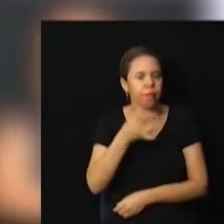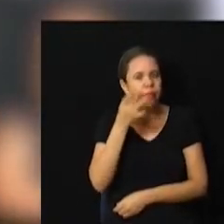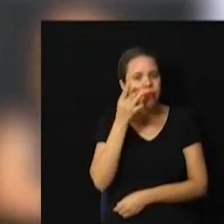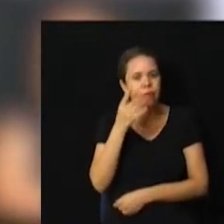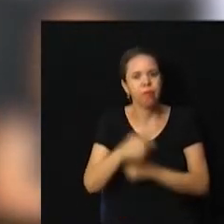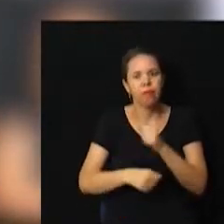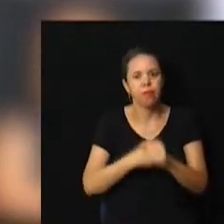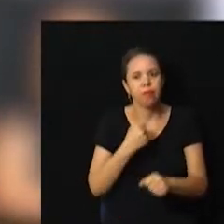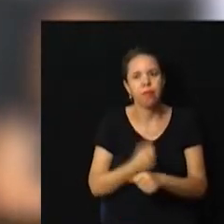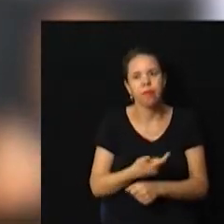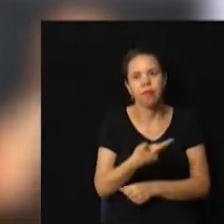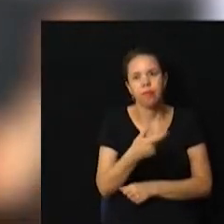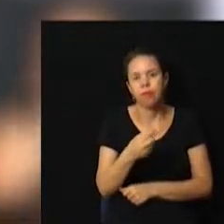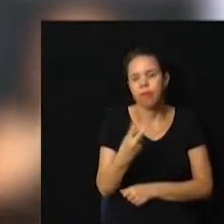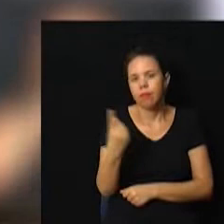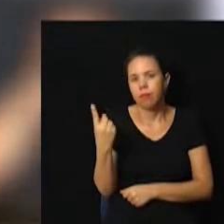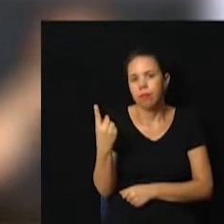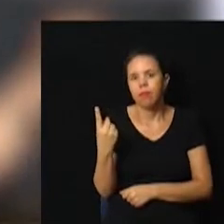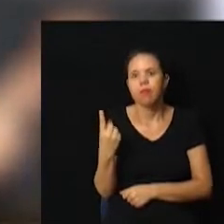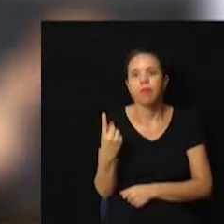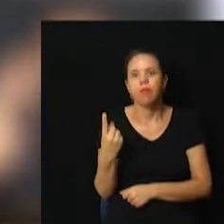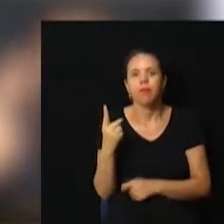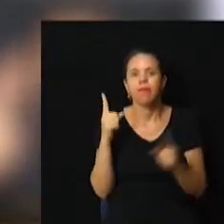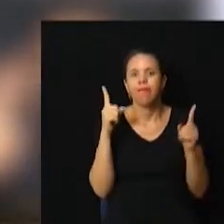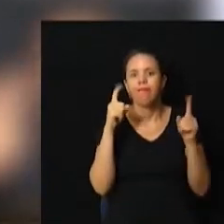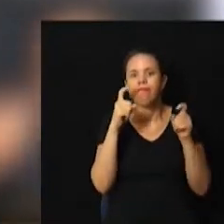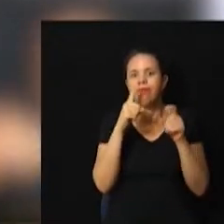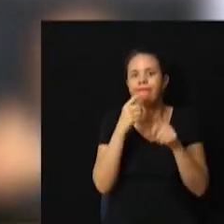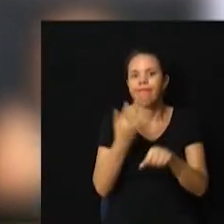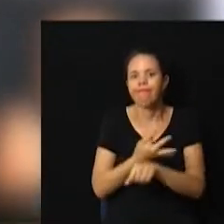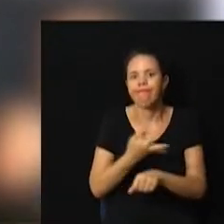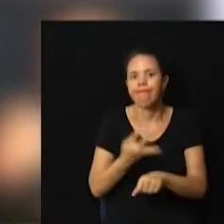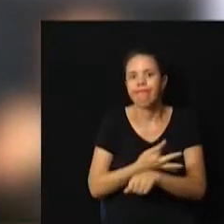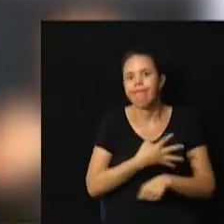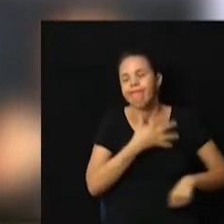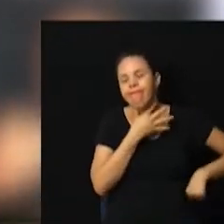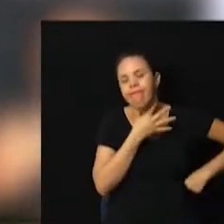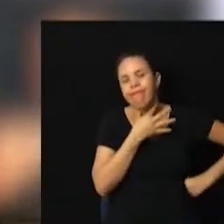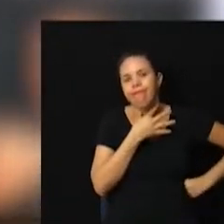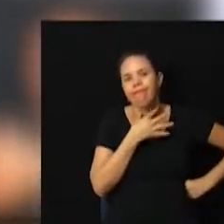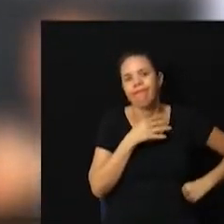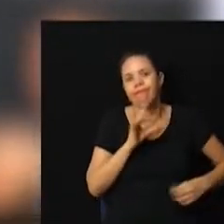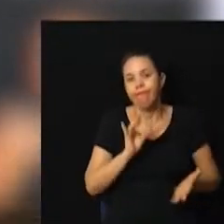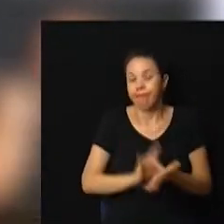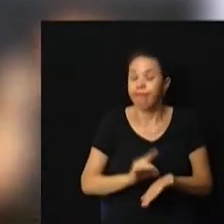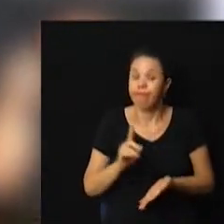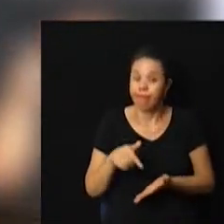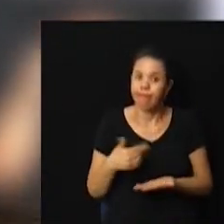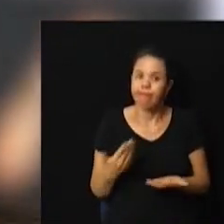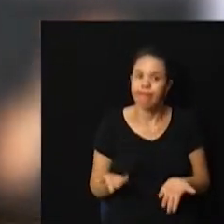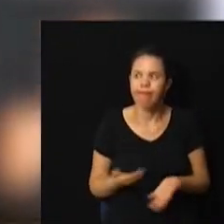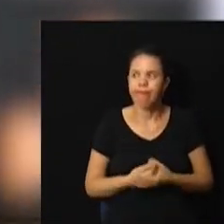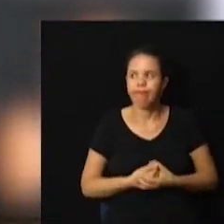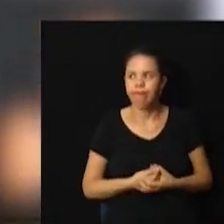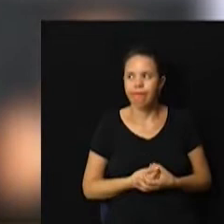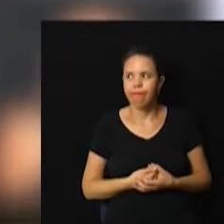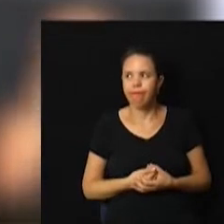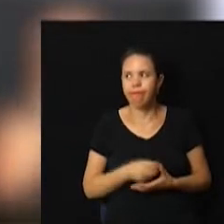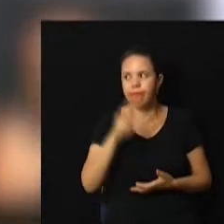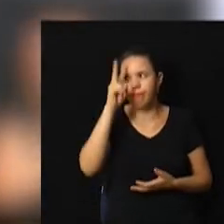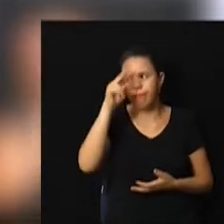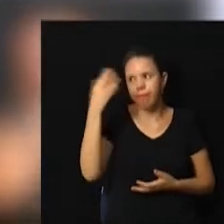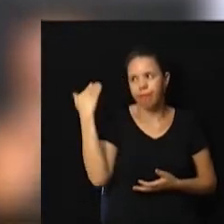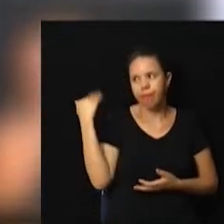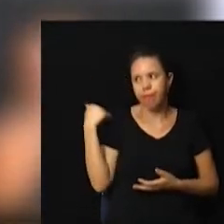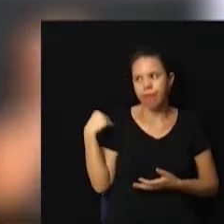vislumbrando um ano de 2021 extremamente difícil e que, na verdade, foi. Eu